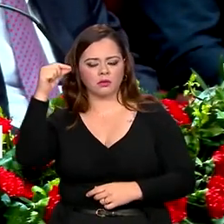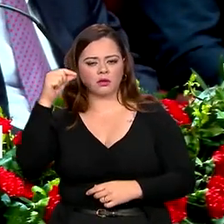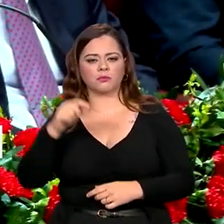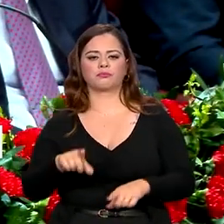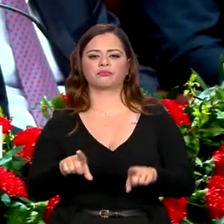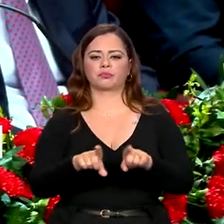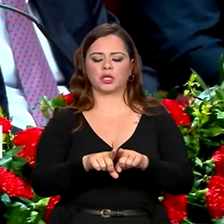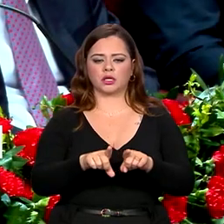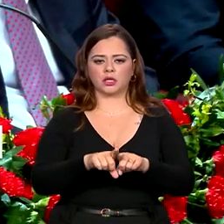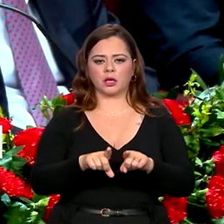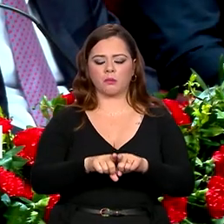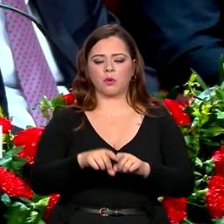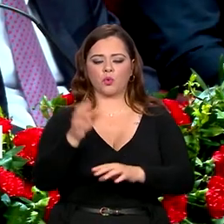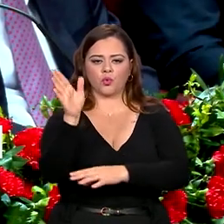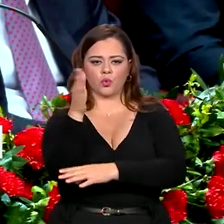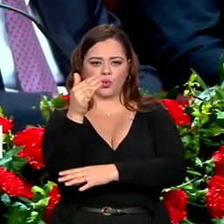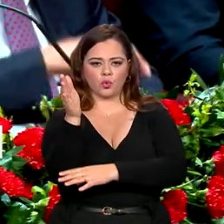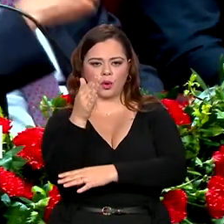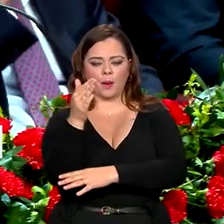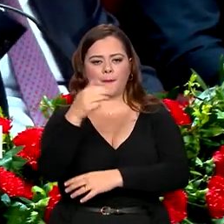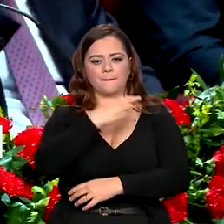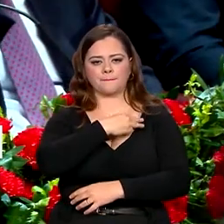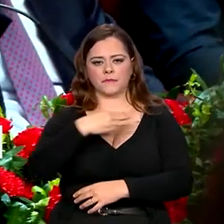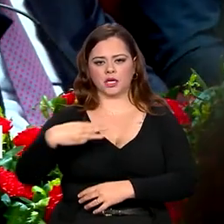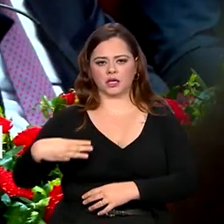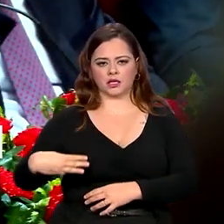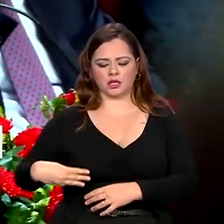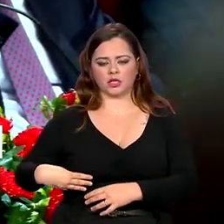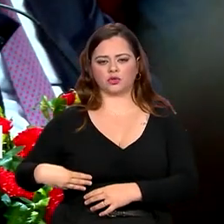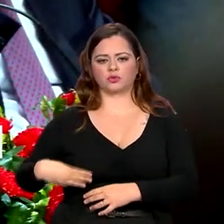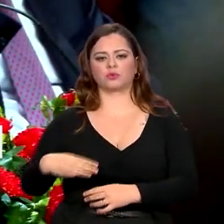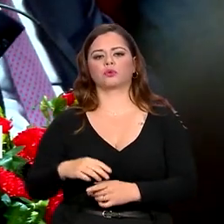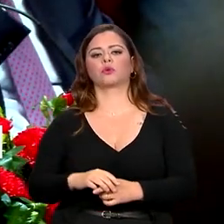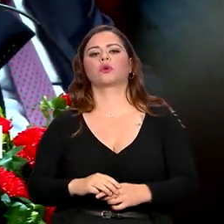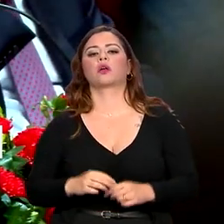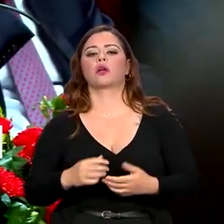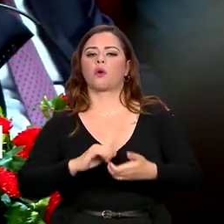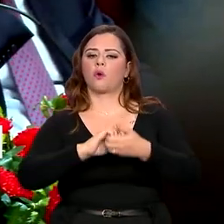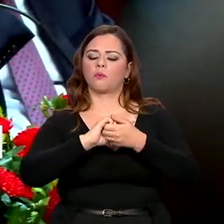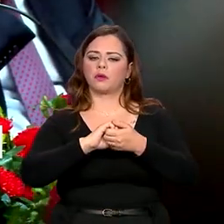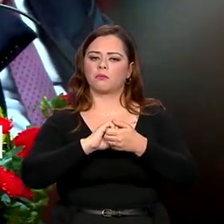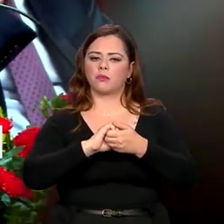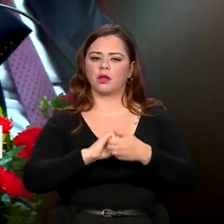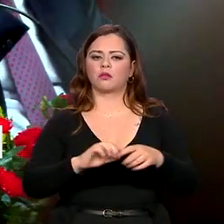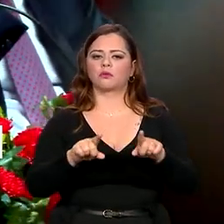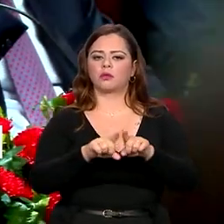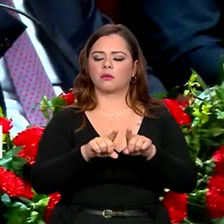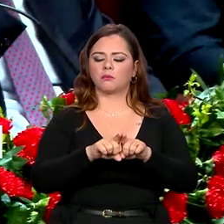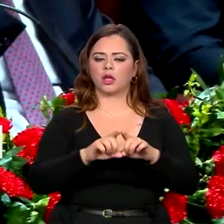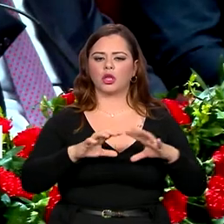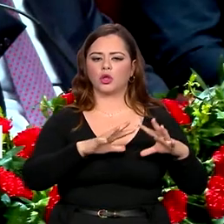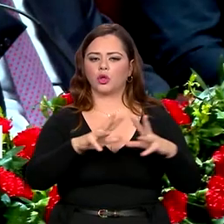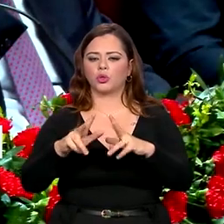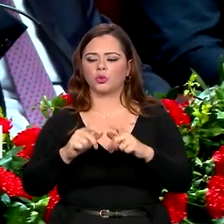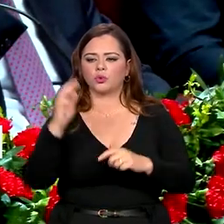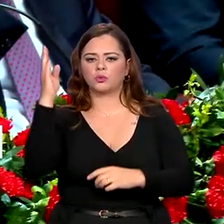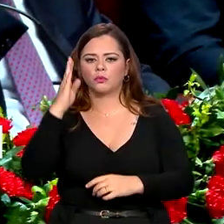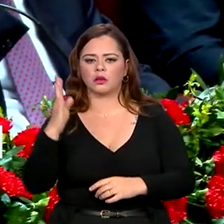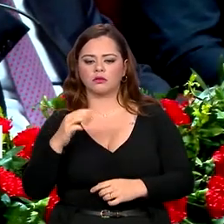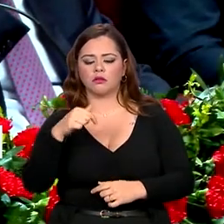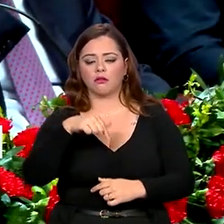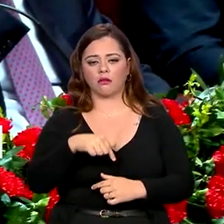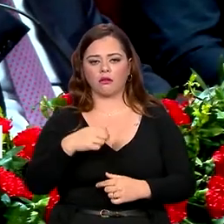Mauro Vieira, ministro das Relações Exteriores do Brasil, em nome de quem cumprimento todos os ministros brasileiros aqui